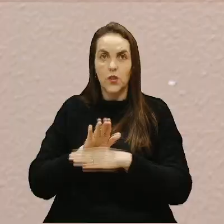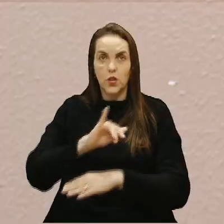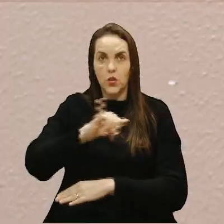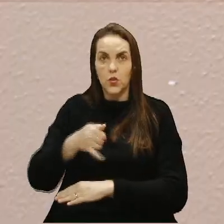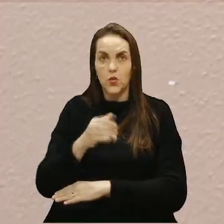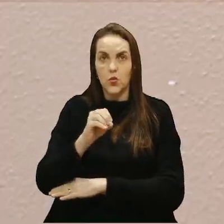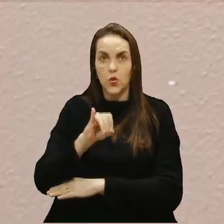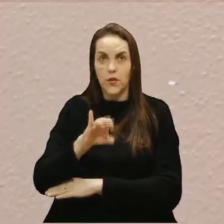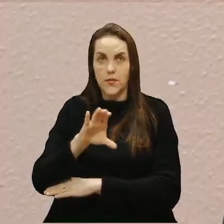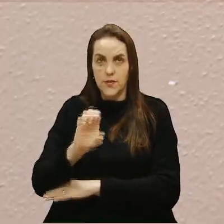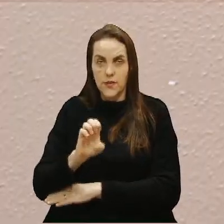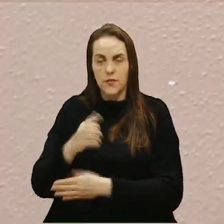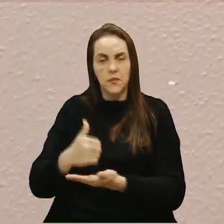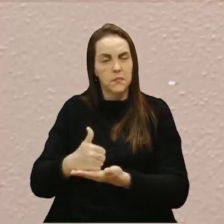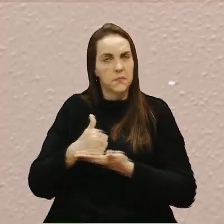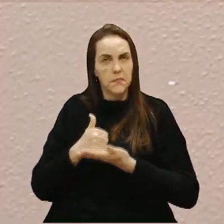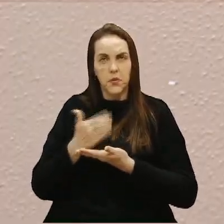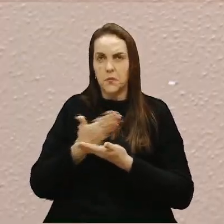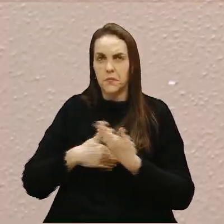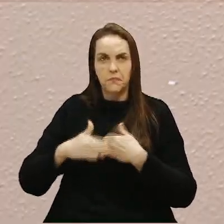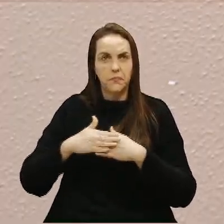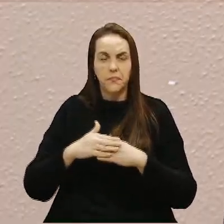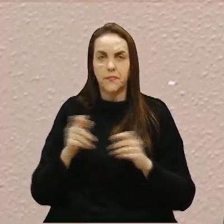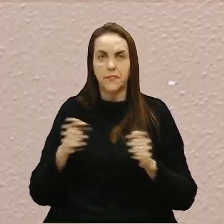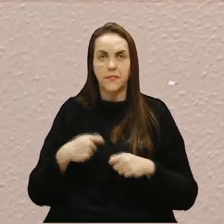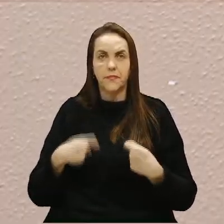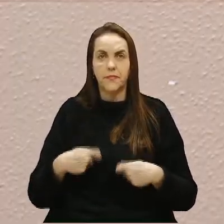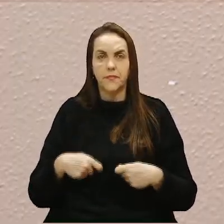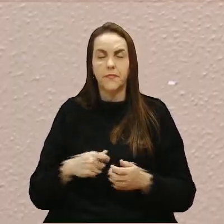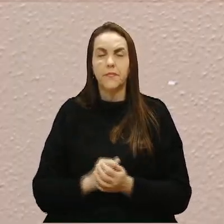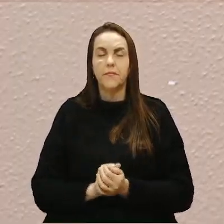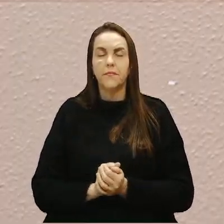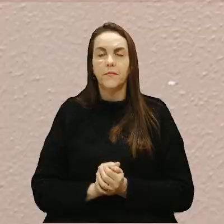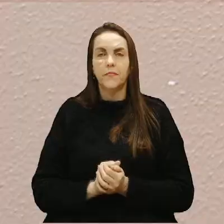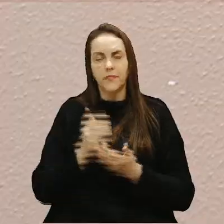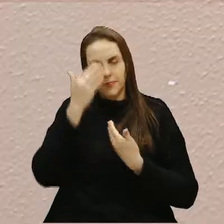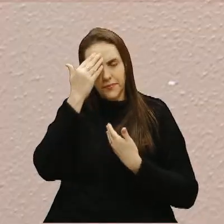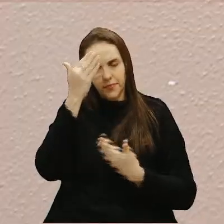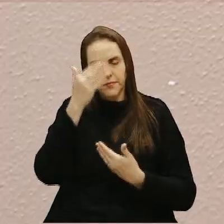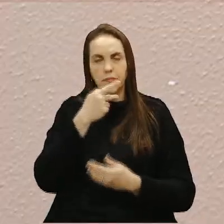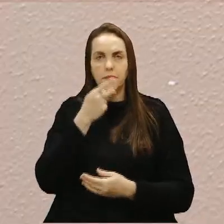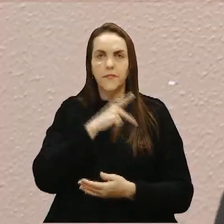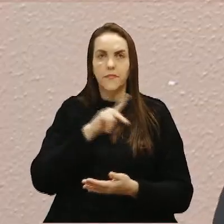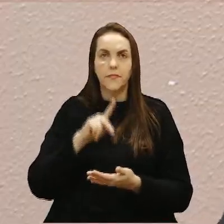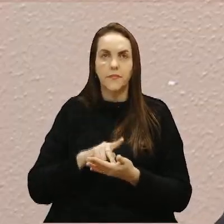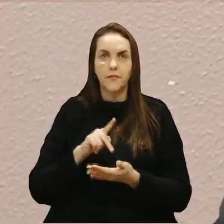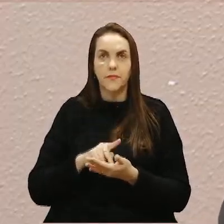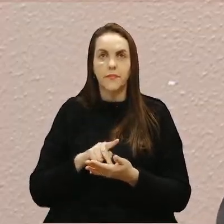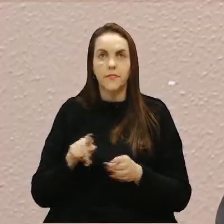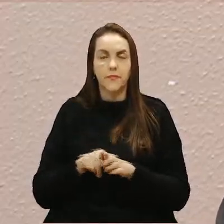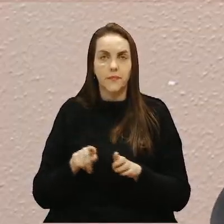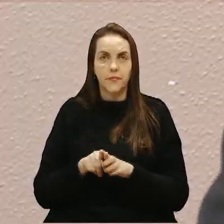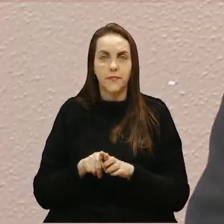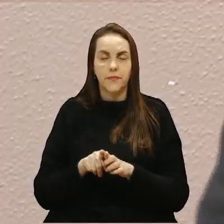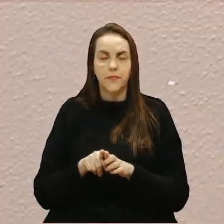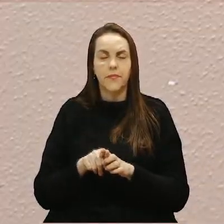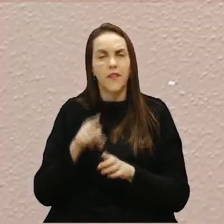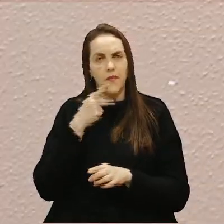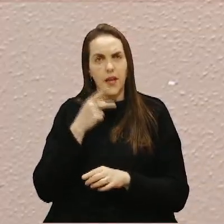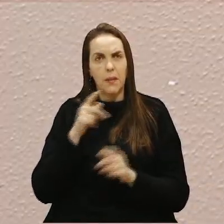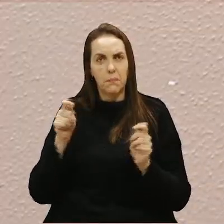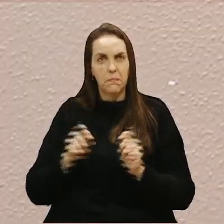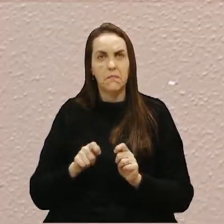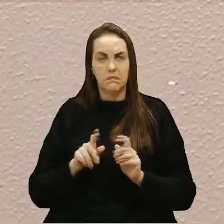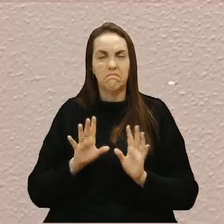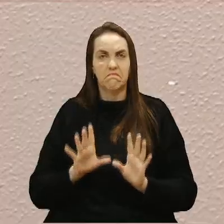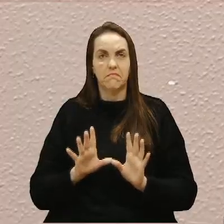que nos forneceu todo o suporte necessário. Então, agradecer e dizer que comentei isso com ela ontem, uma pessoa extremamente